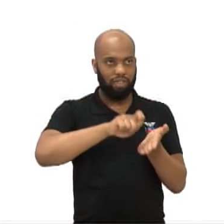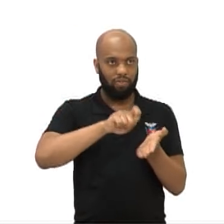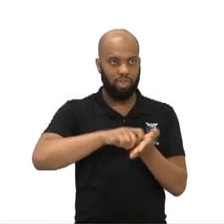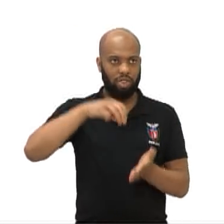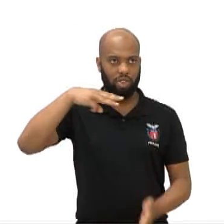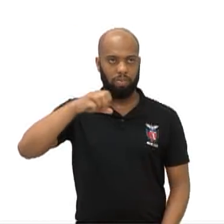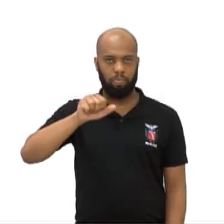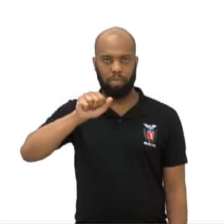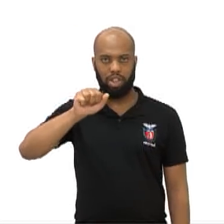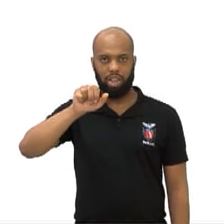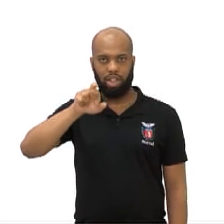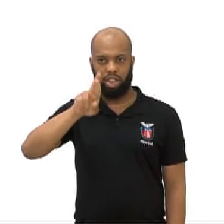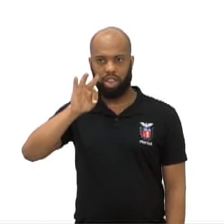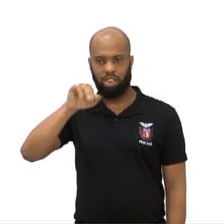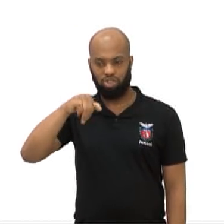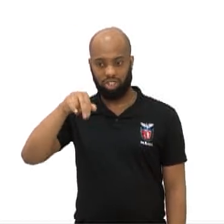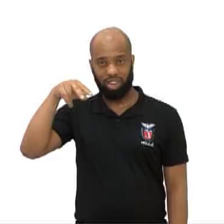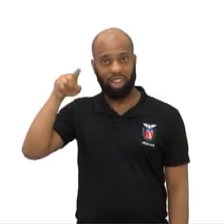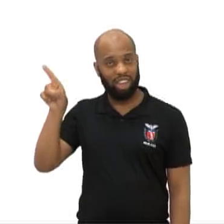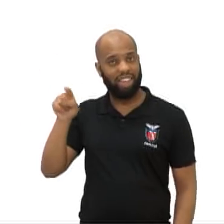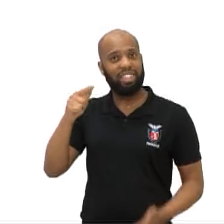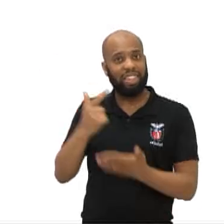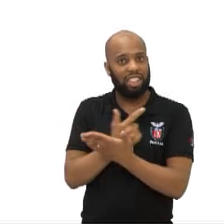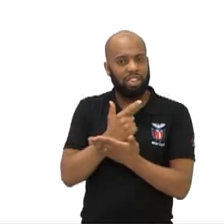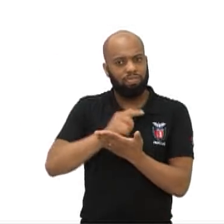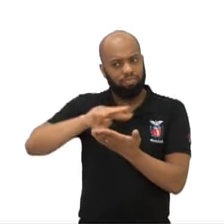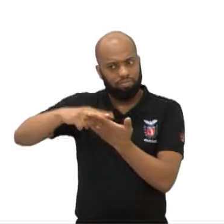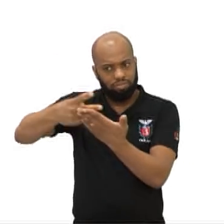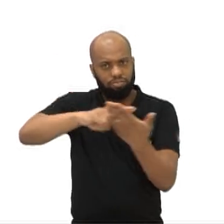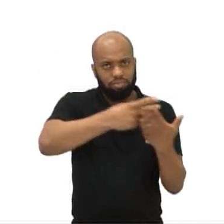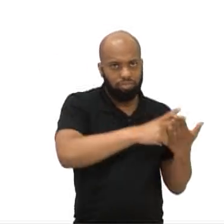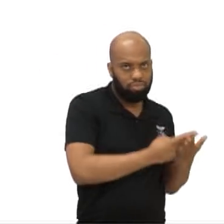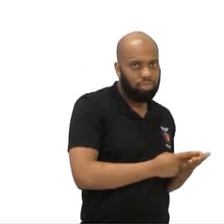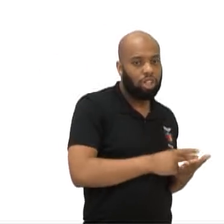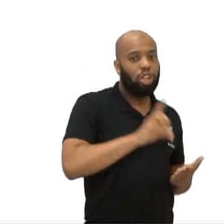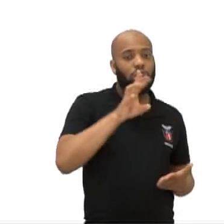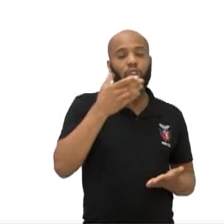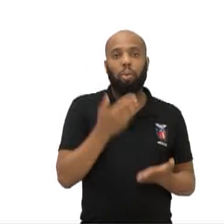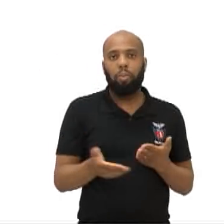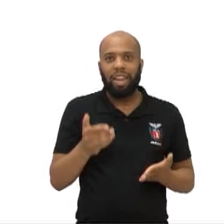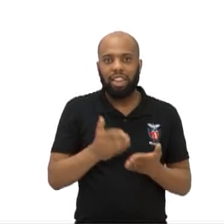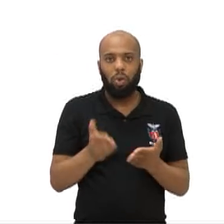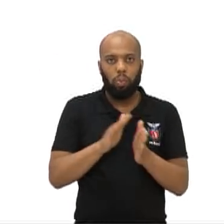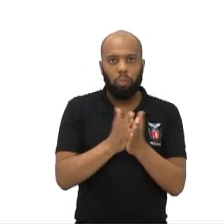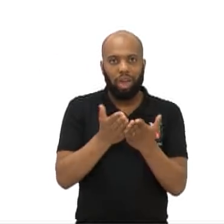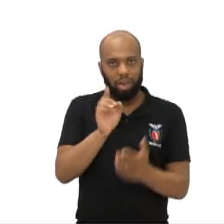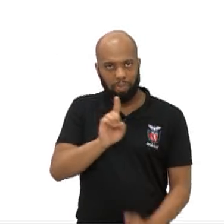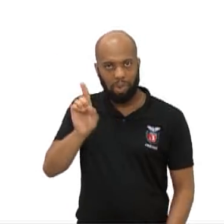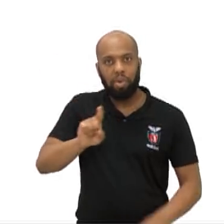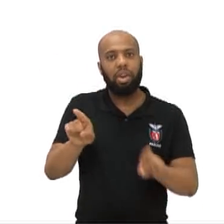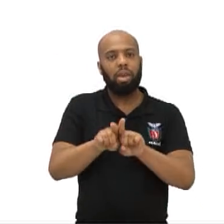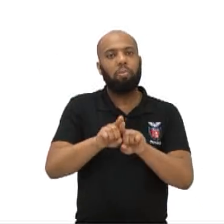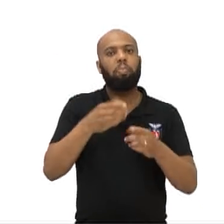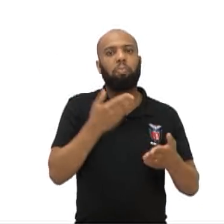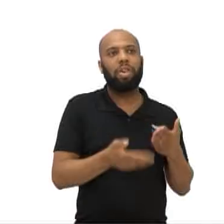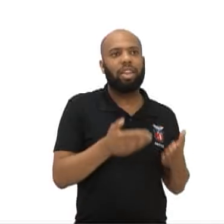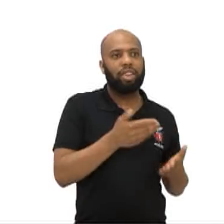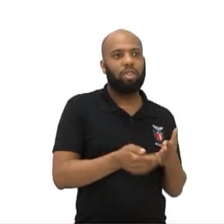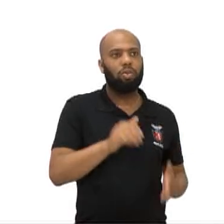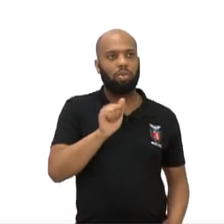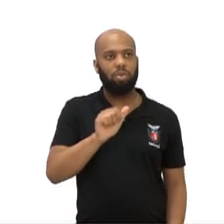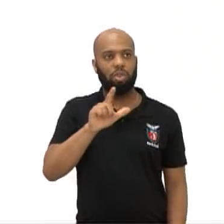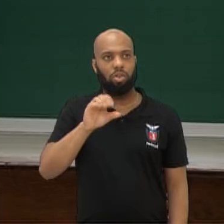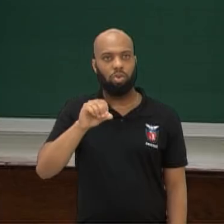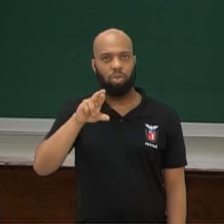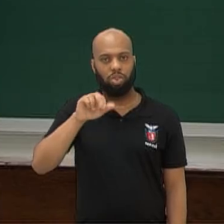livro mais traduzido da história, depois do Alcorão e da Bíblia. Então vejam aí a abrangência de